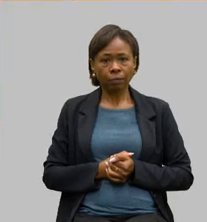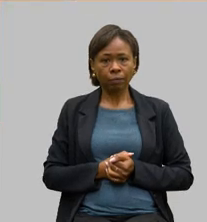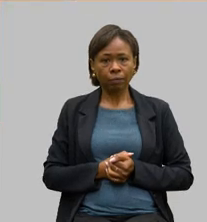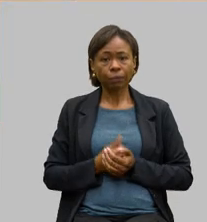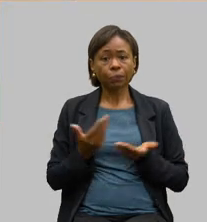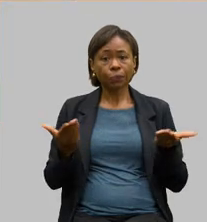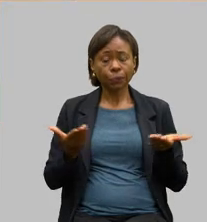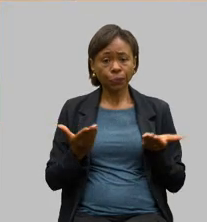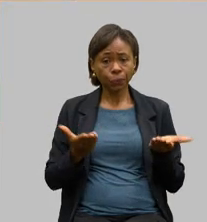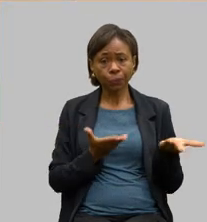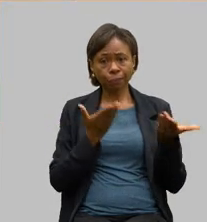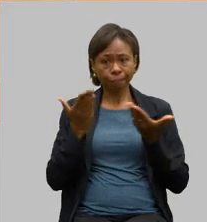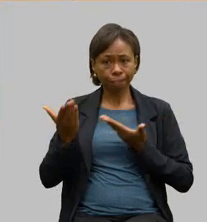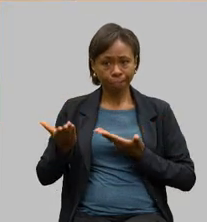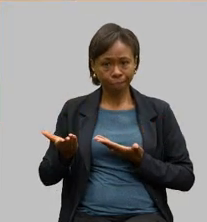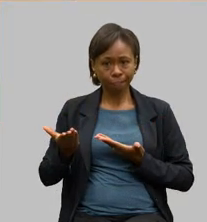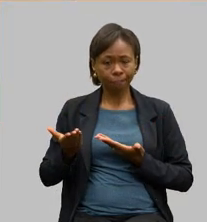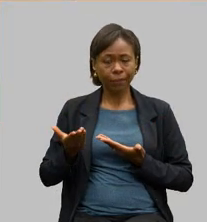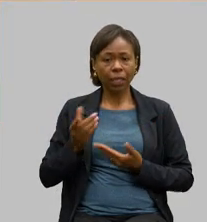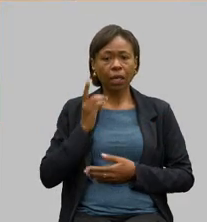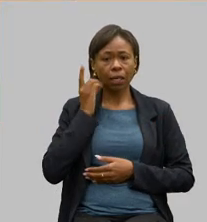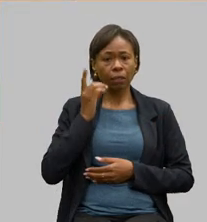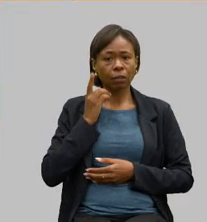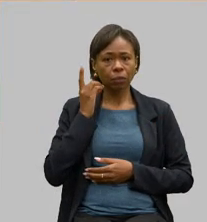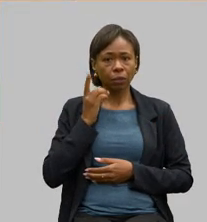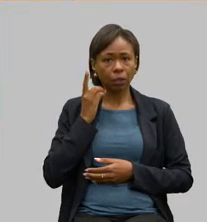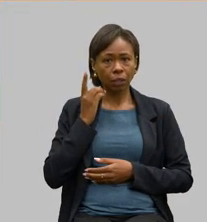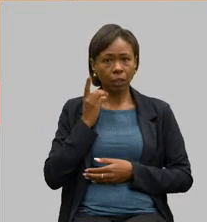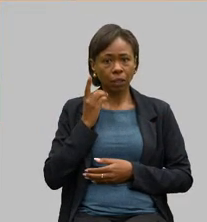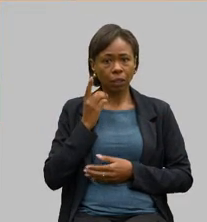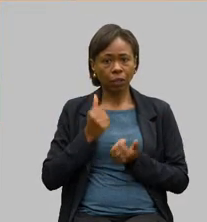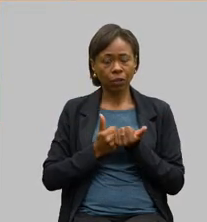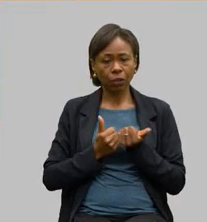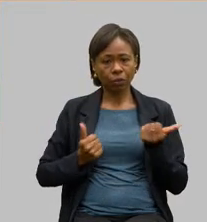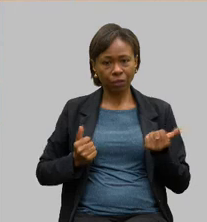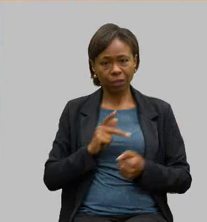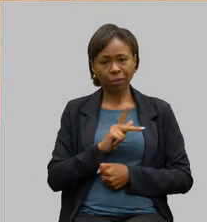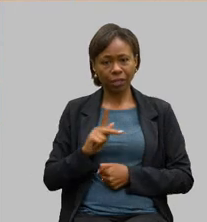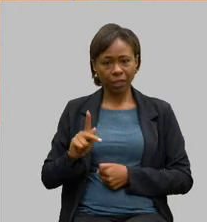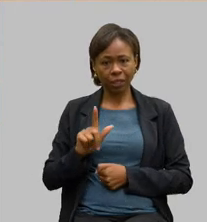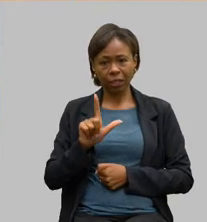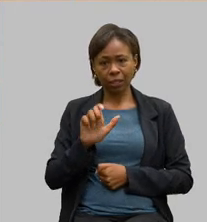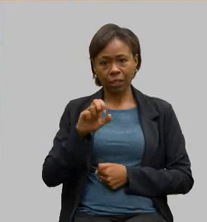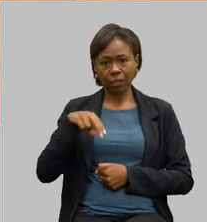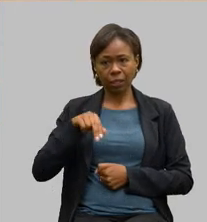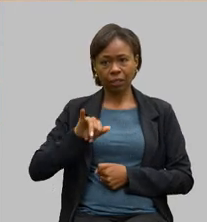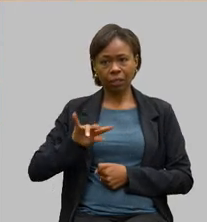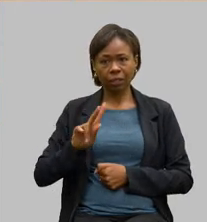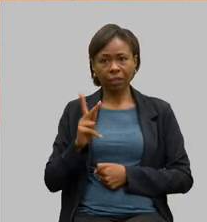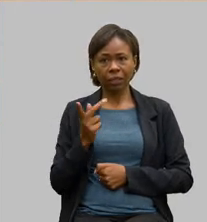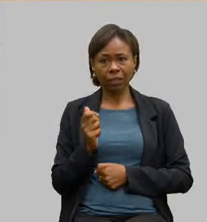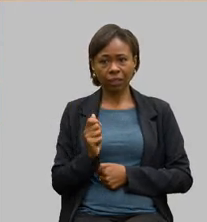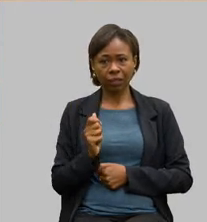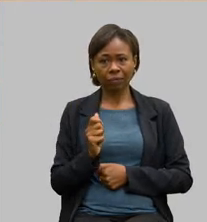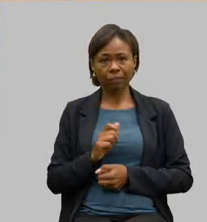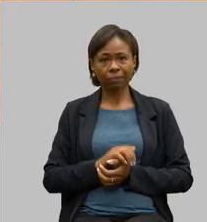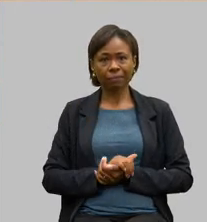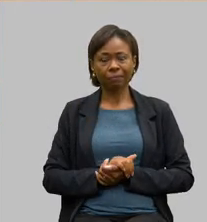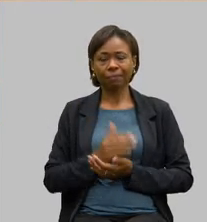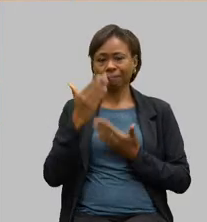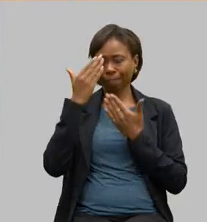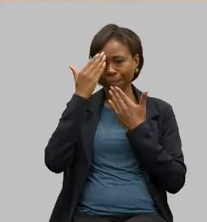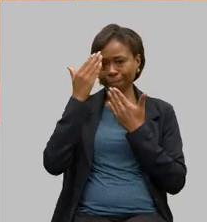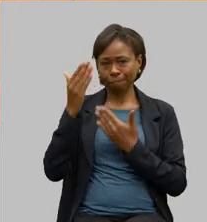palavra então para a nossa deputada vice-presidente da Assembleia Leninha Obrigada Presidente eu queria saudá-lo